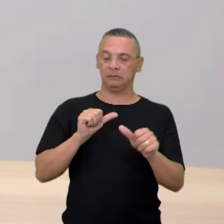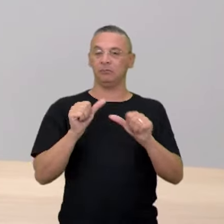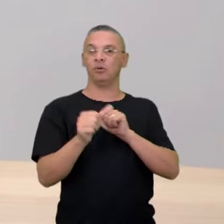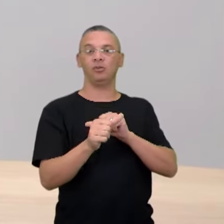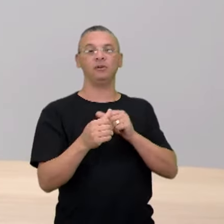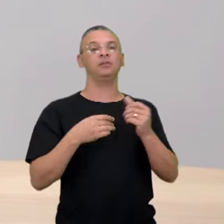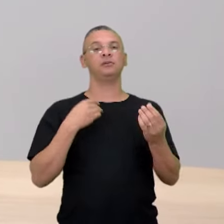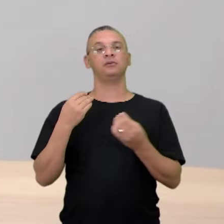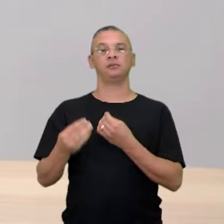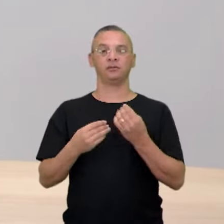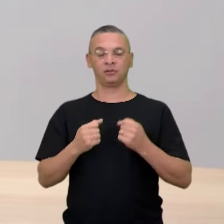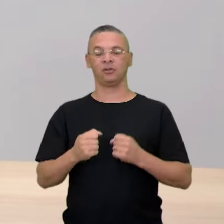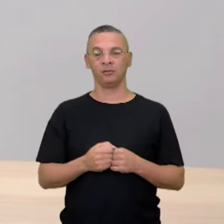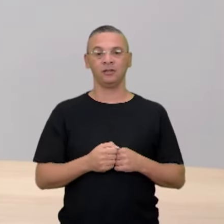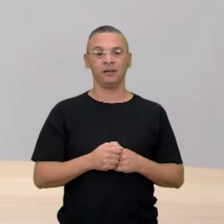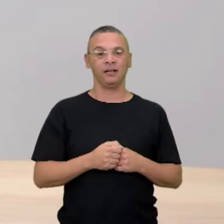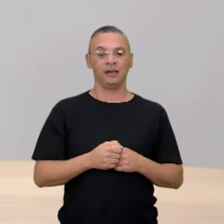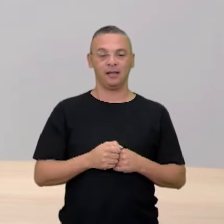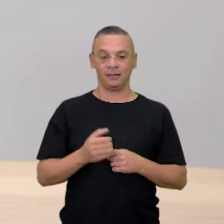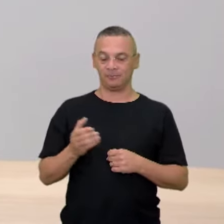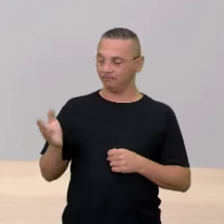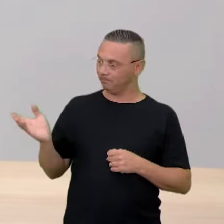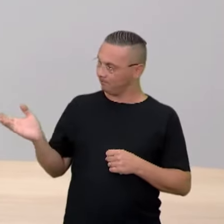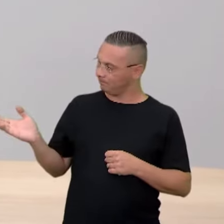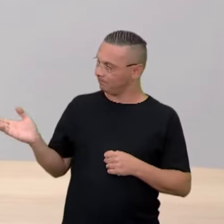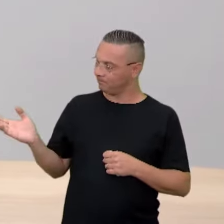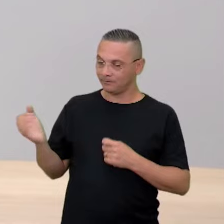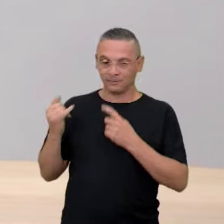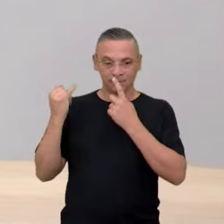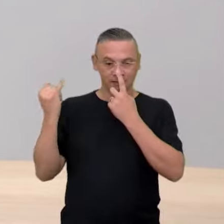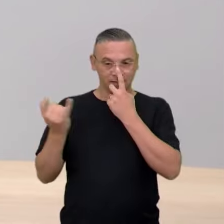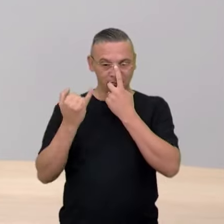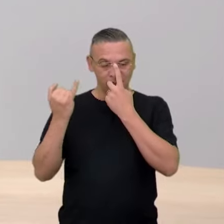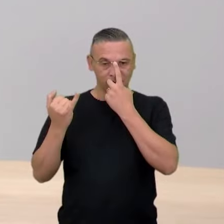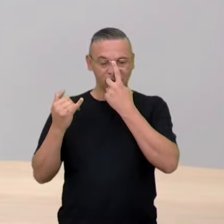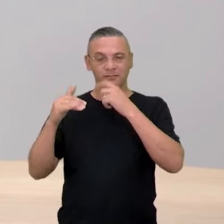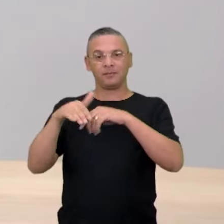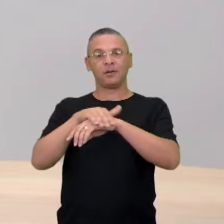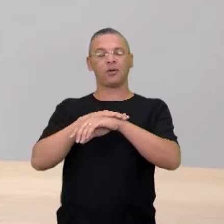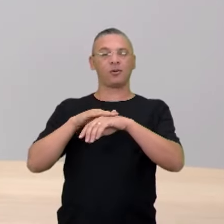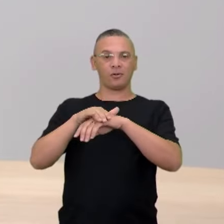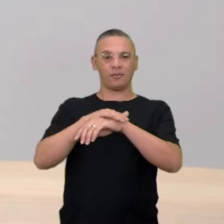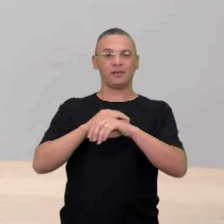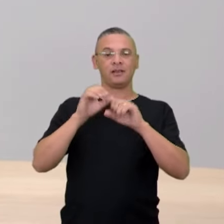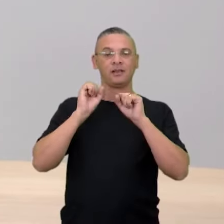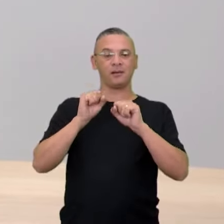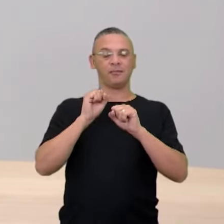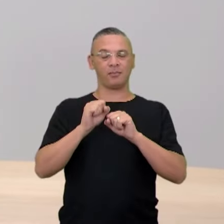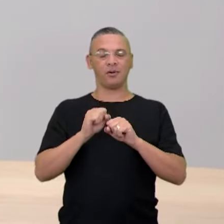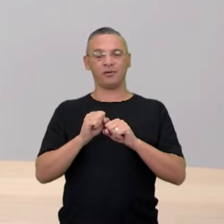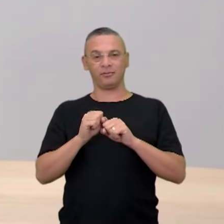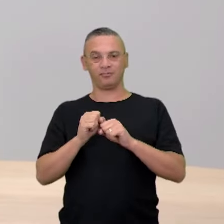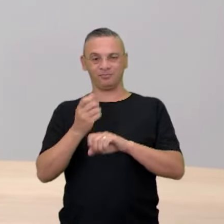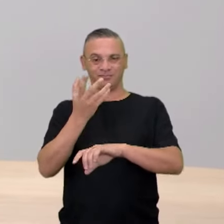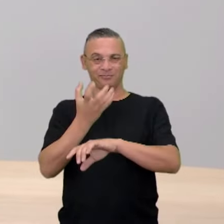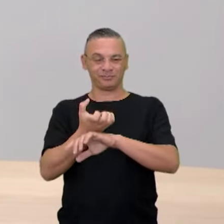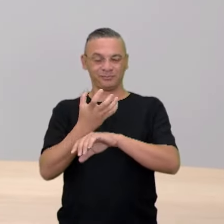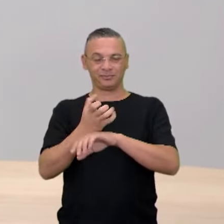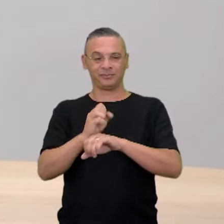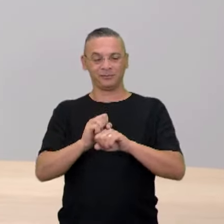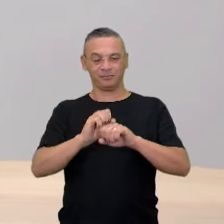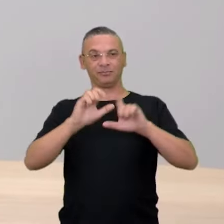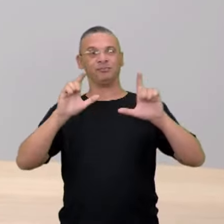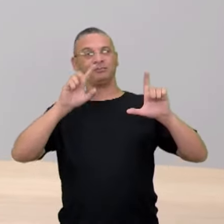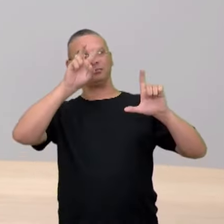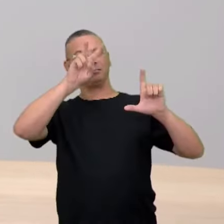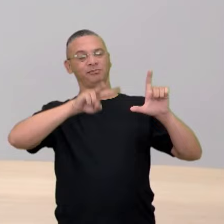Então, o Observatório de Imprensa ali criou esse debate, que foi muito interessante. E aí vocês podem acessar, o material tem um link, vocês podem acessar para